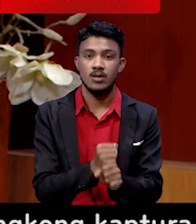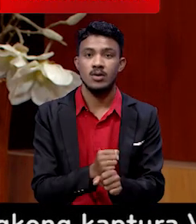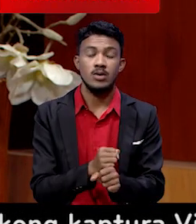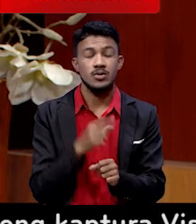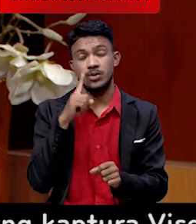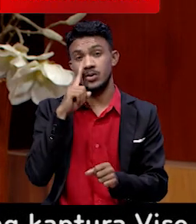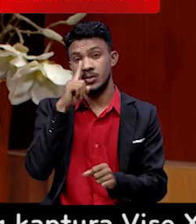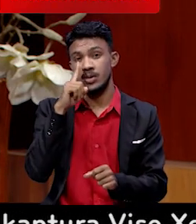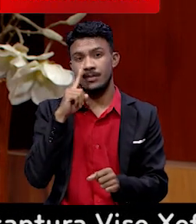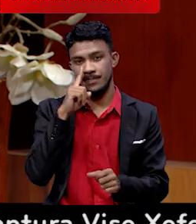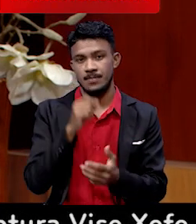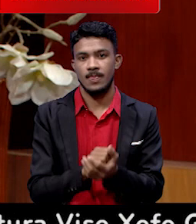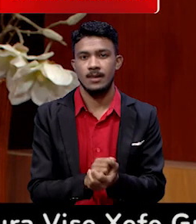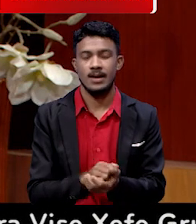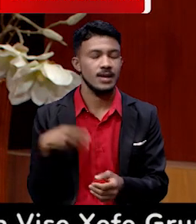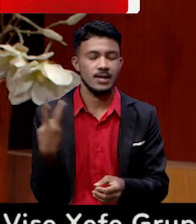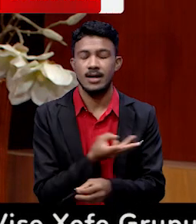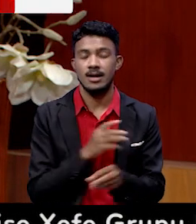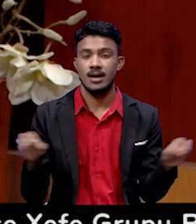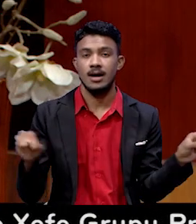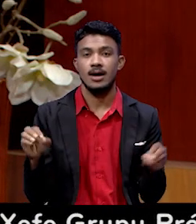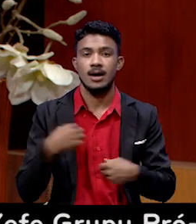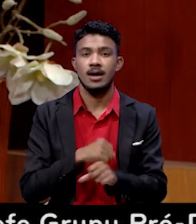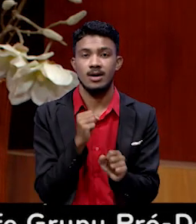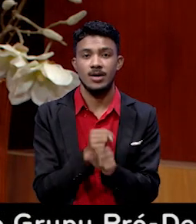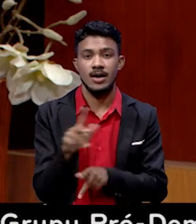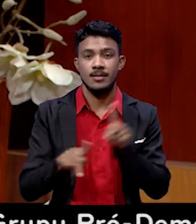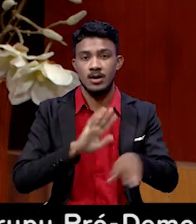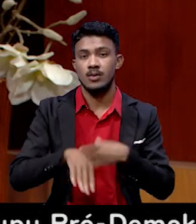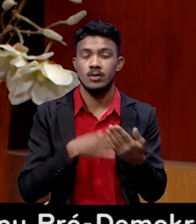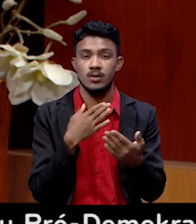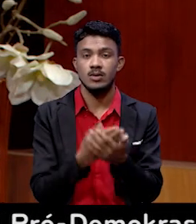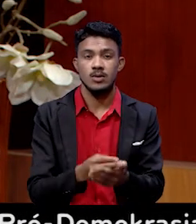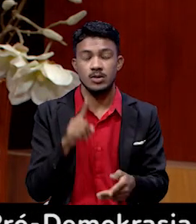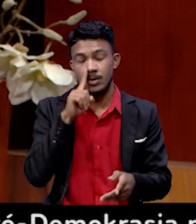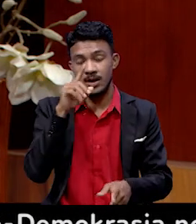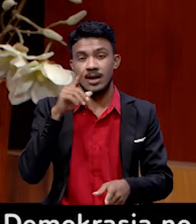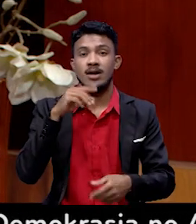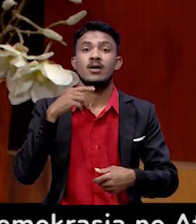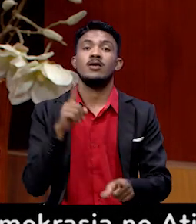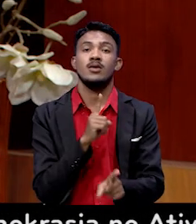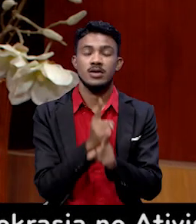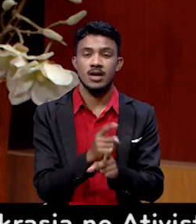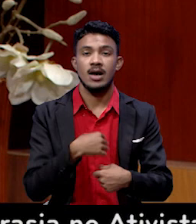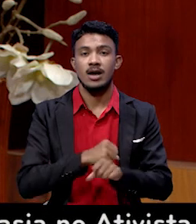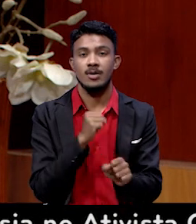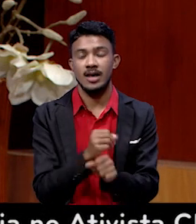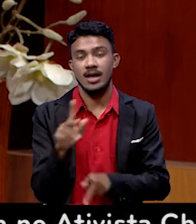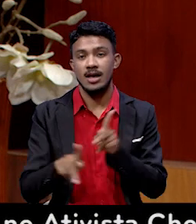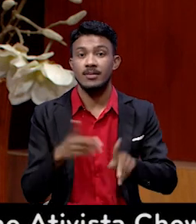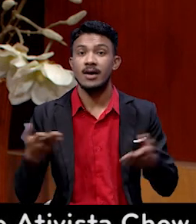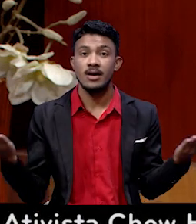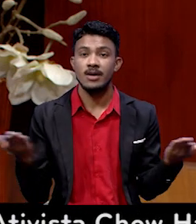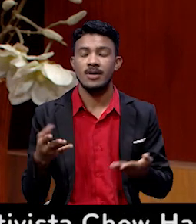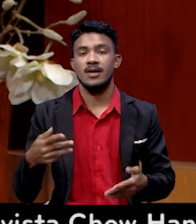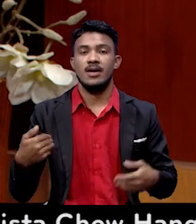né, ita los aplica bem o tudo. Swab, né, lo los, né, ita aplica ba é mais mesmo que os sintomas. Hanessa,